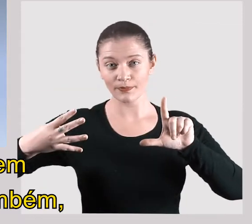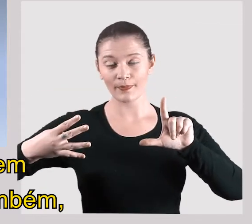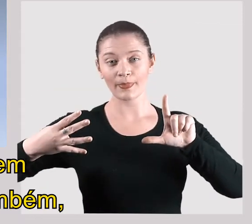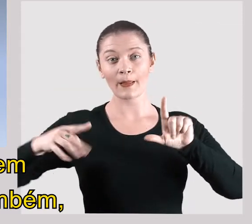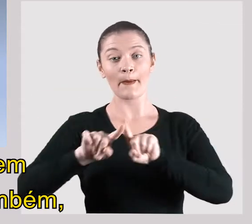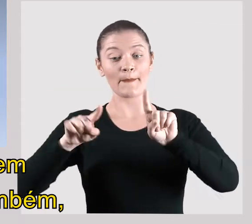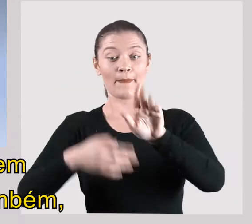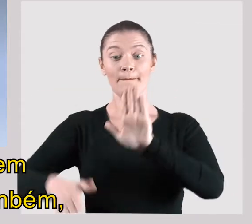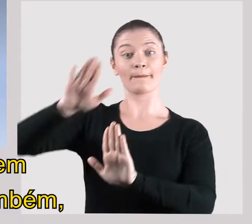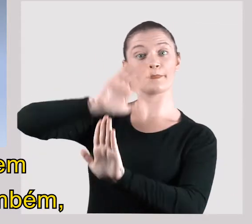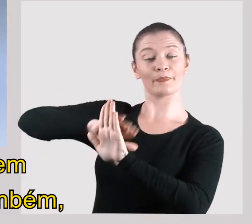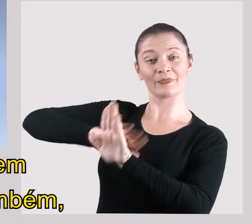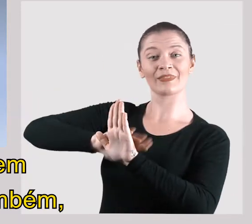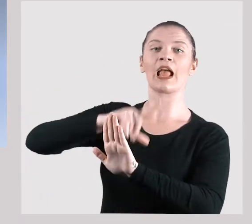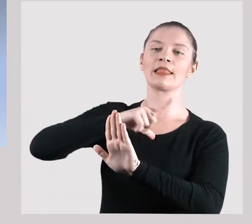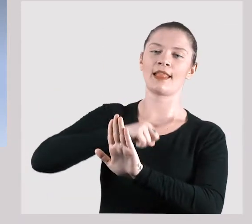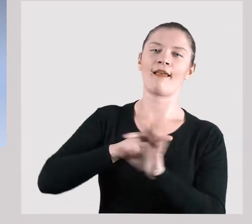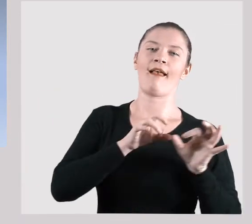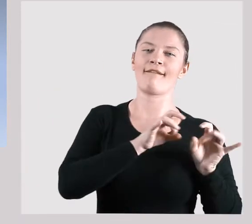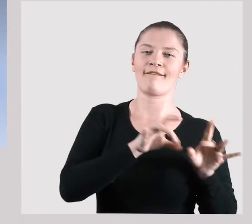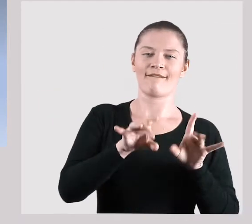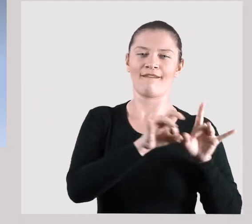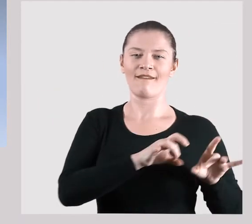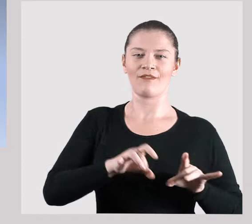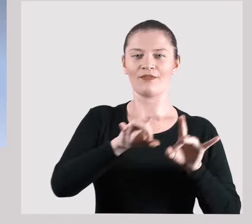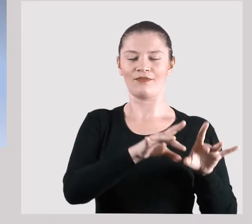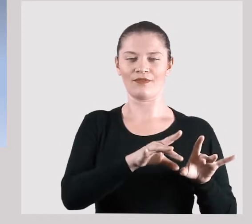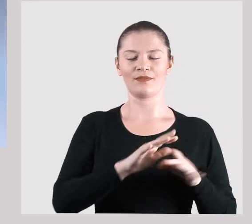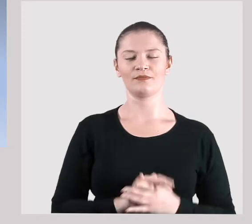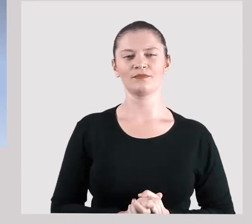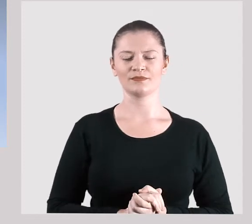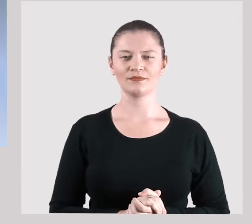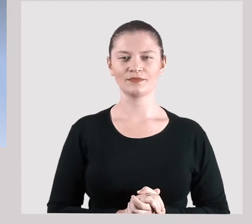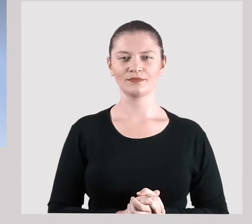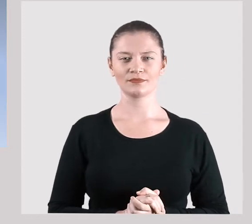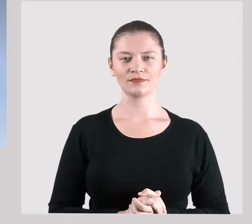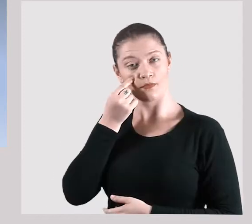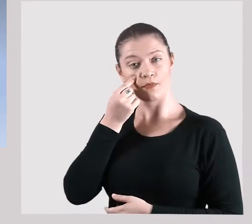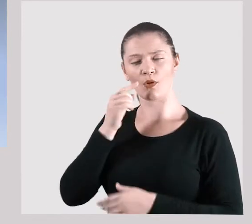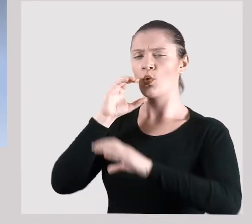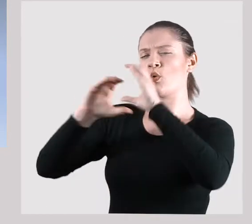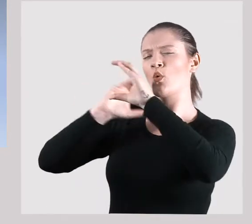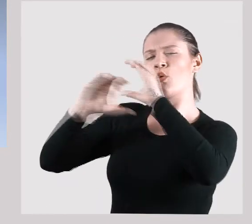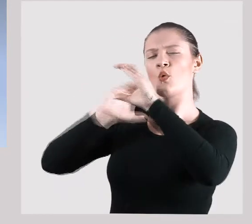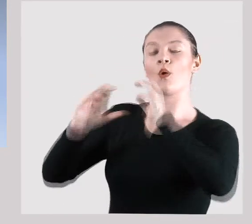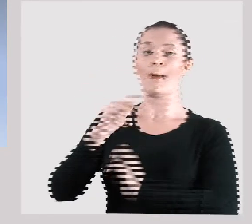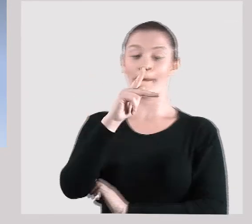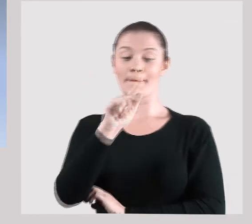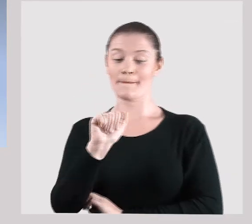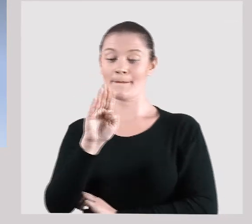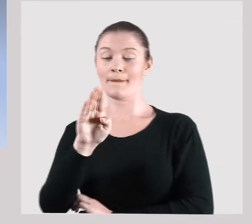toda uma questão de business também, que não pode ser deixado de ser visto. Então a gente vê aqui seriados, né,